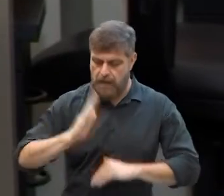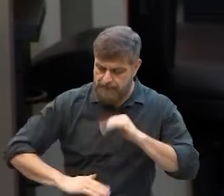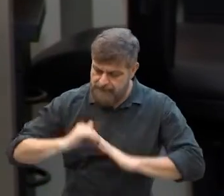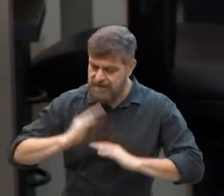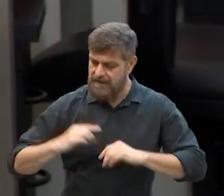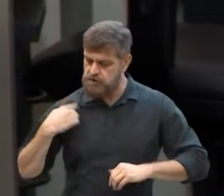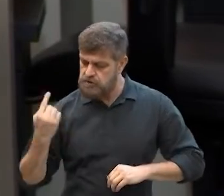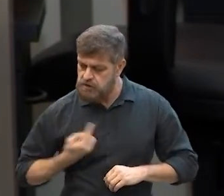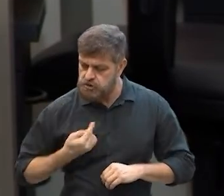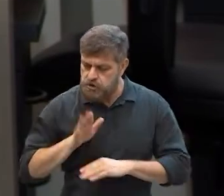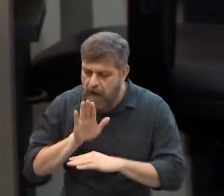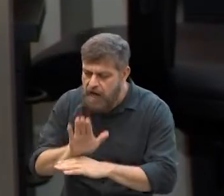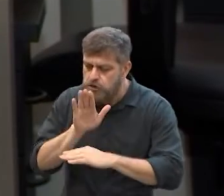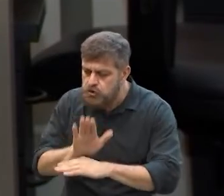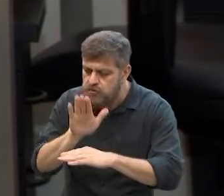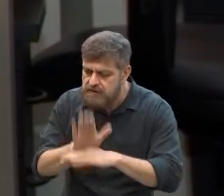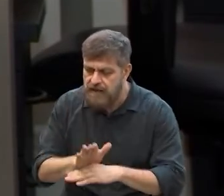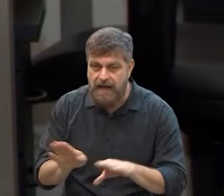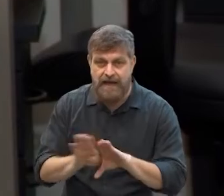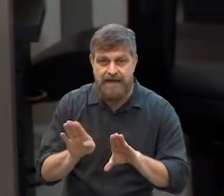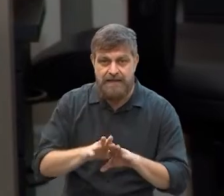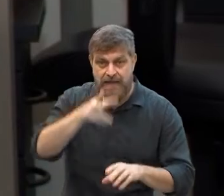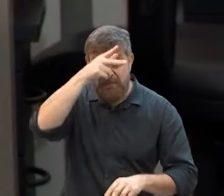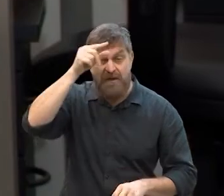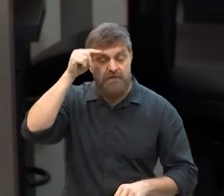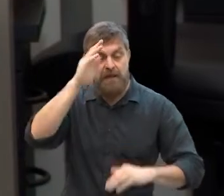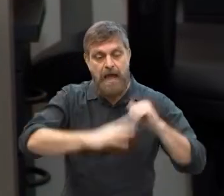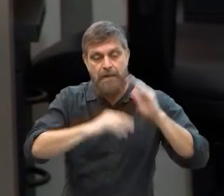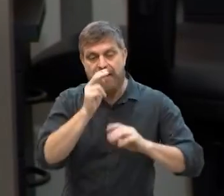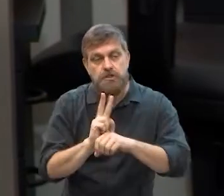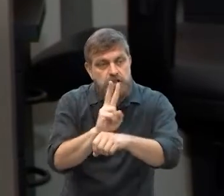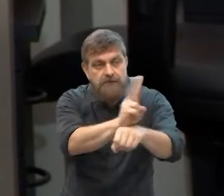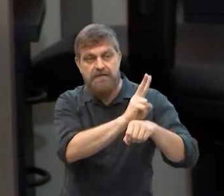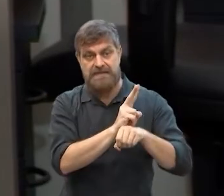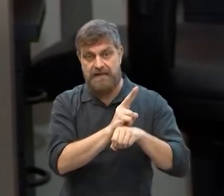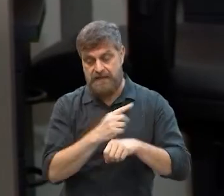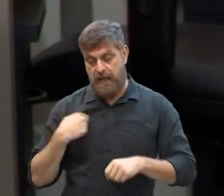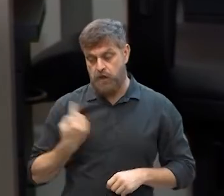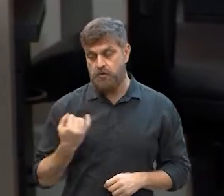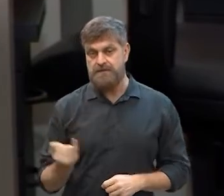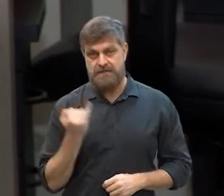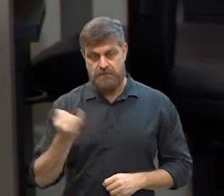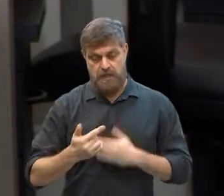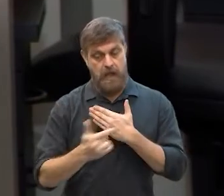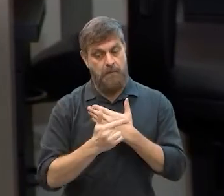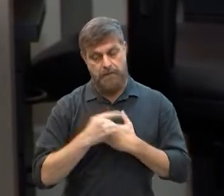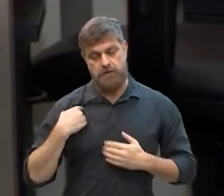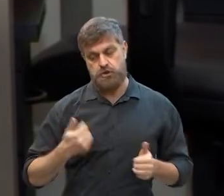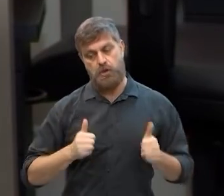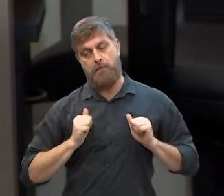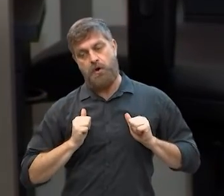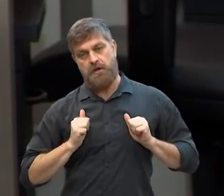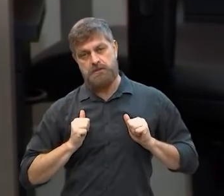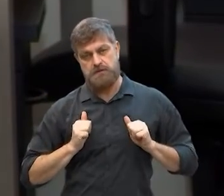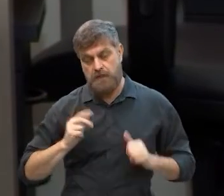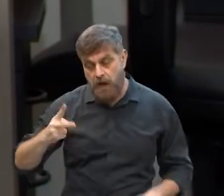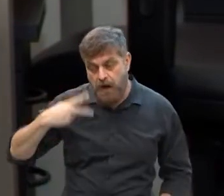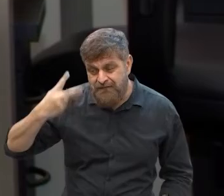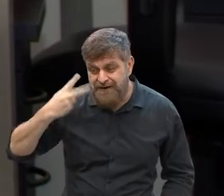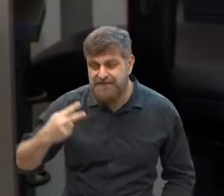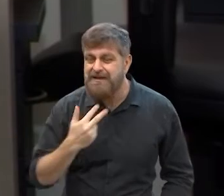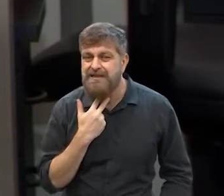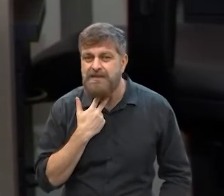correr atrás, de fiscalizar o prefeito, que é um papel muito importante que o vereador não pode abrir mão, né? O vereador não pode